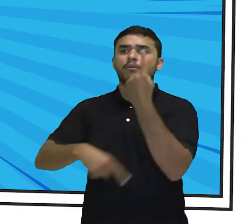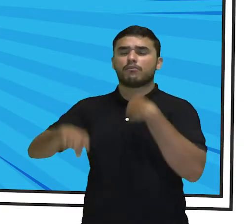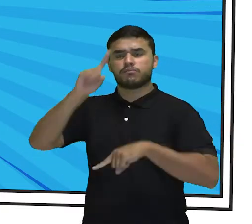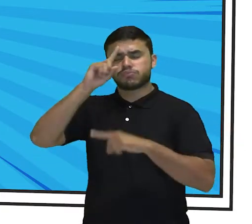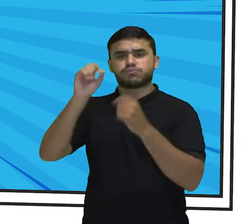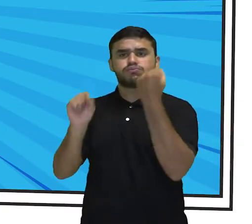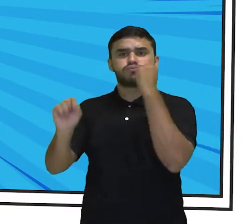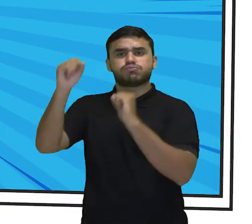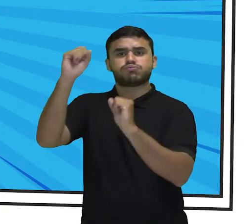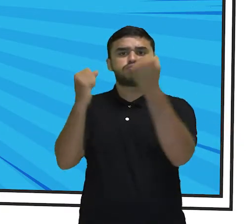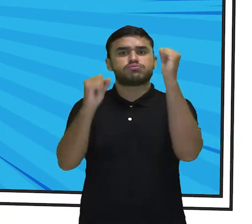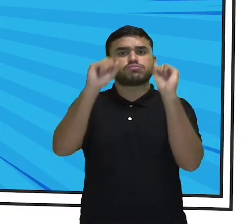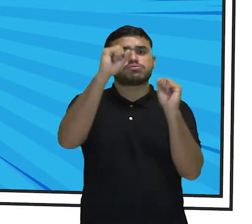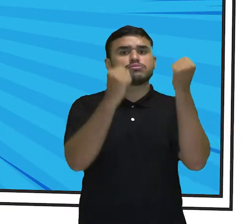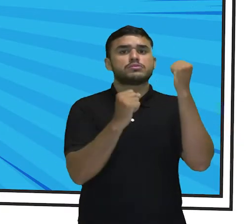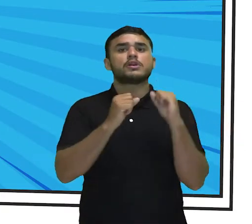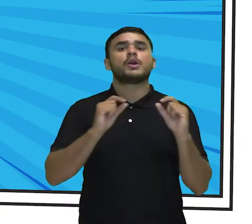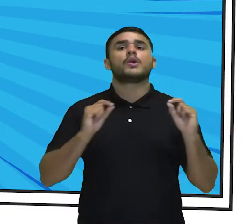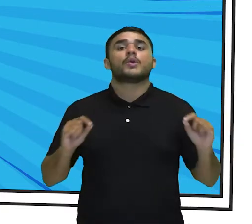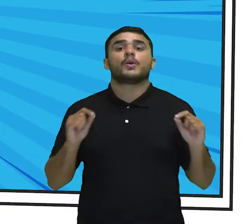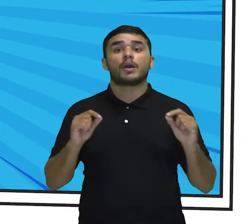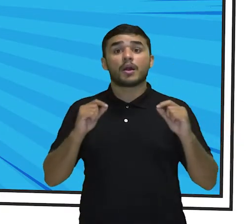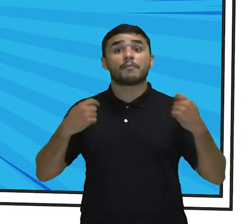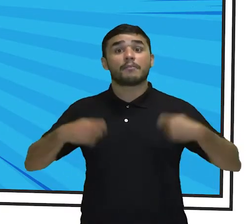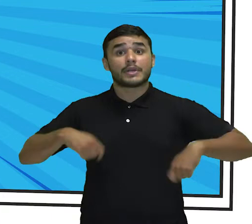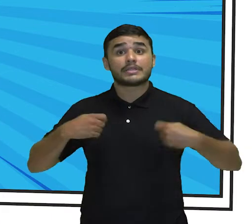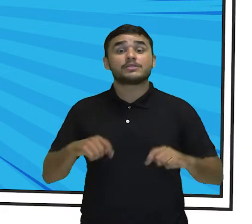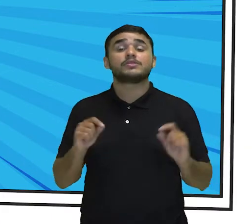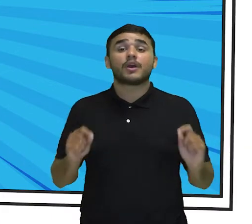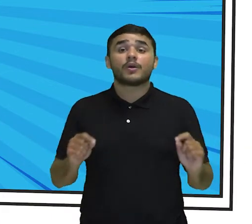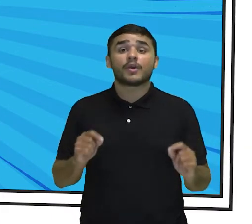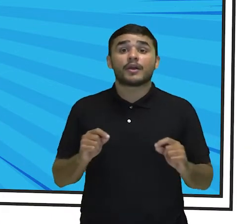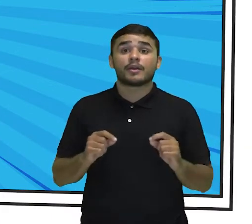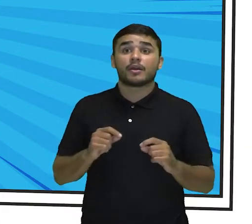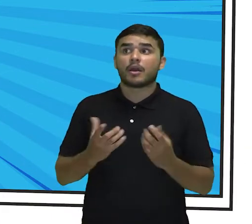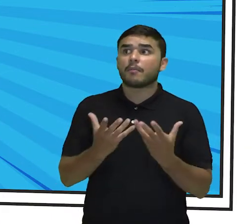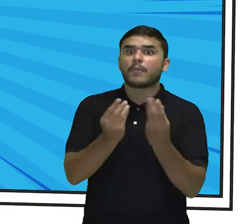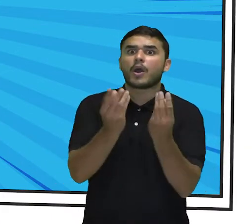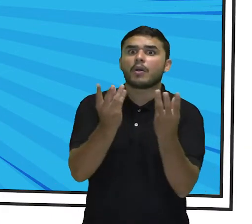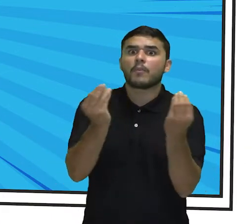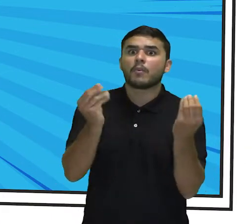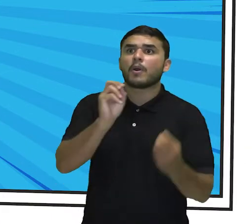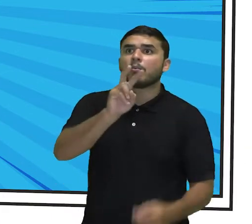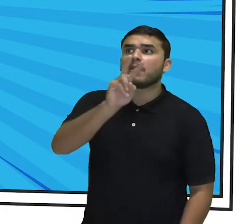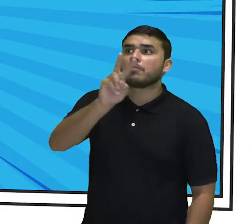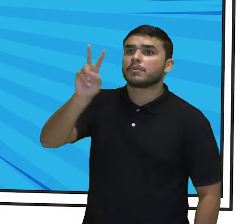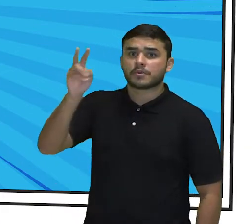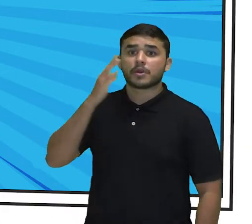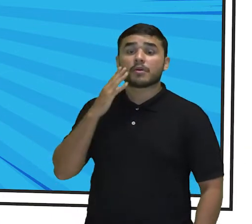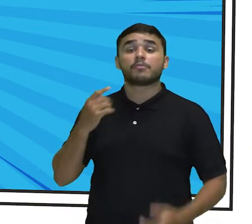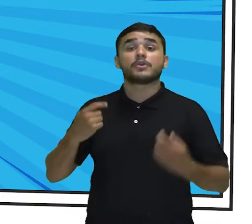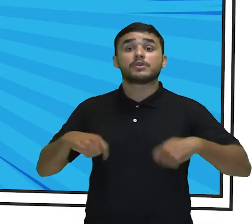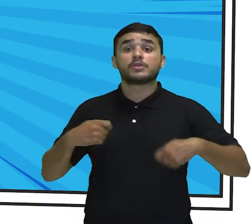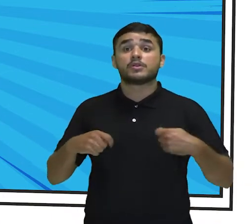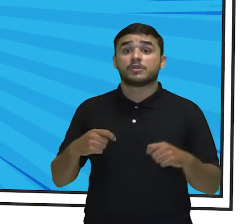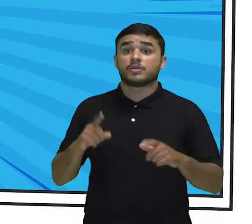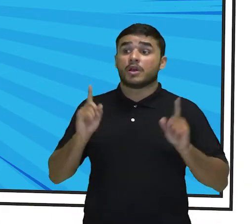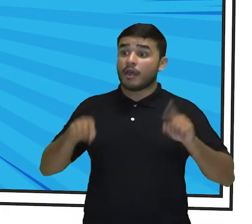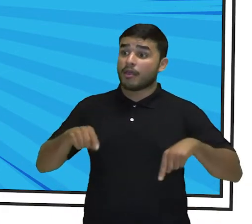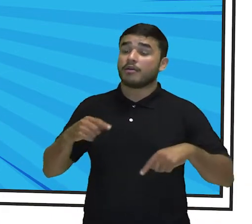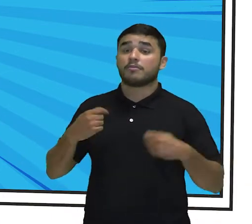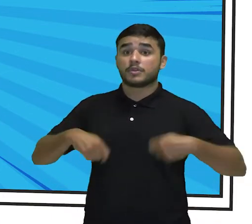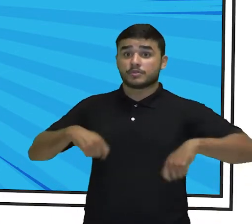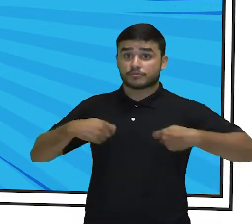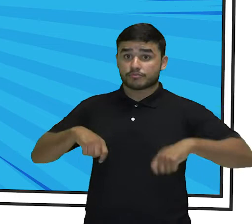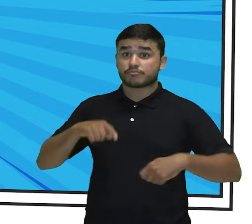indiscutivelmente, um procedimento, é claro, de mais necessidades. Quando a indústria chega, ela precisa muito de mercado produtor para